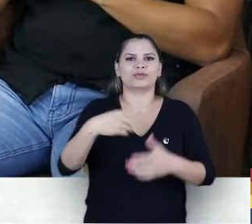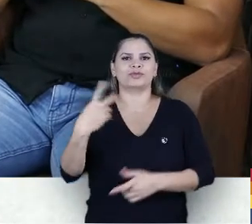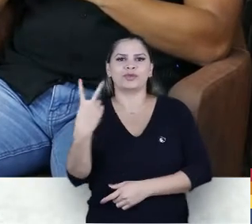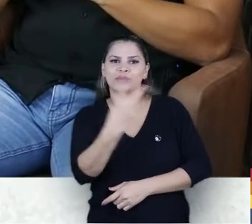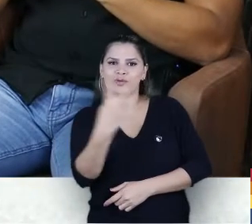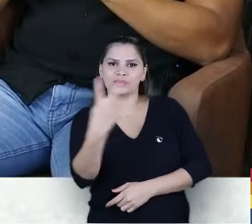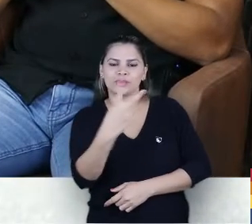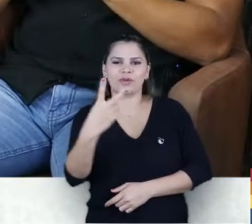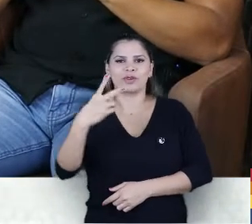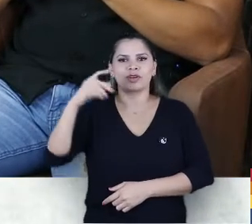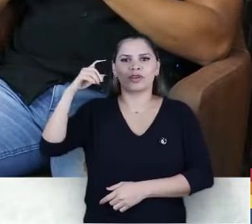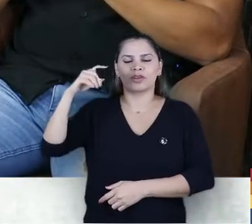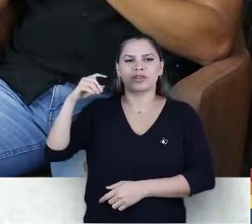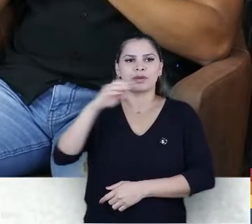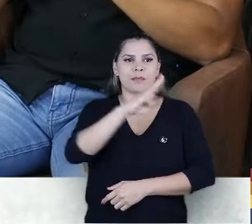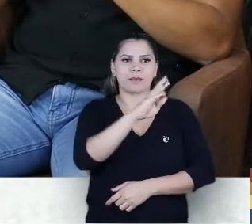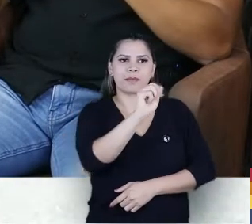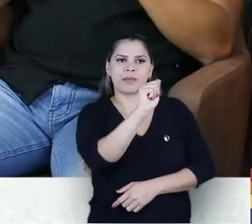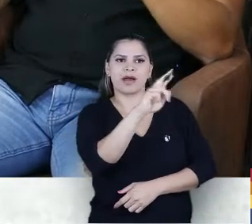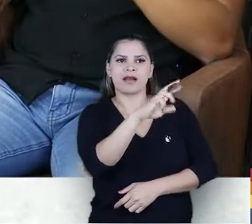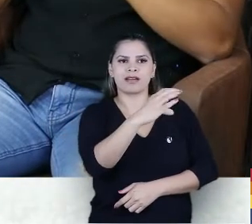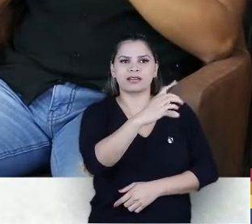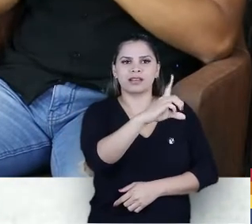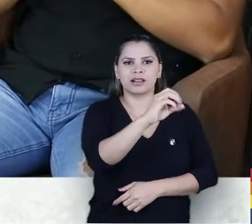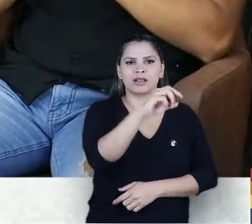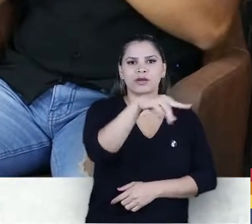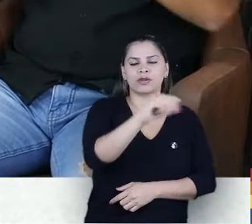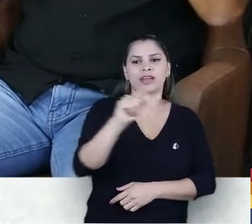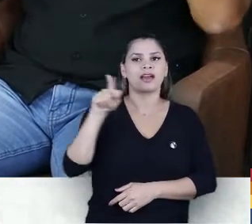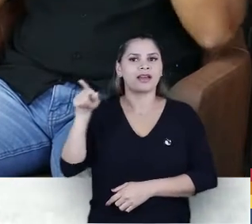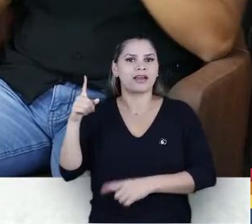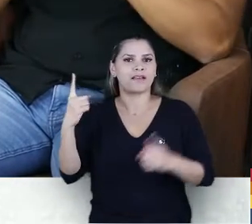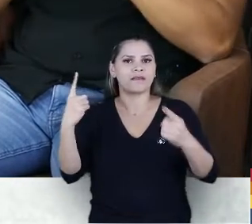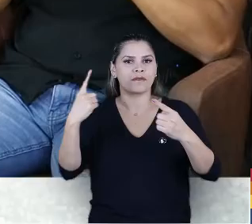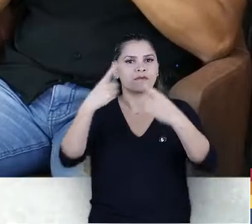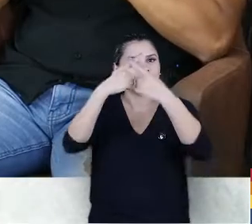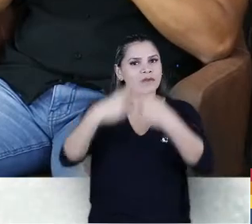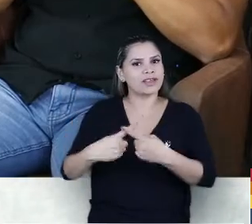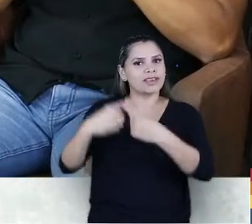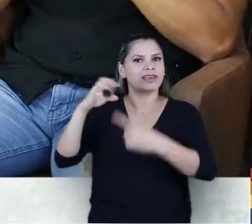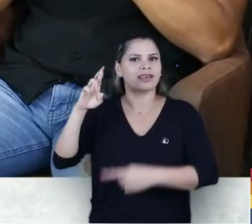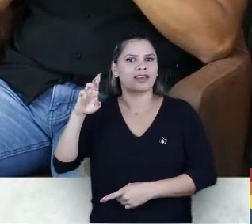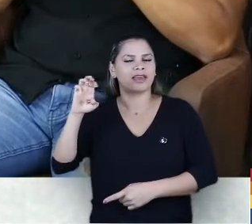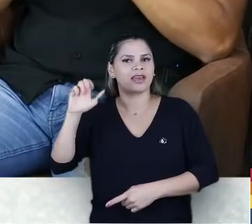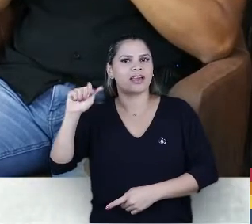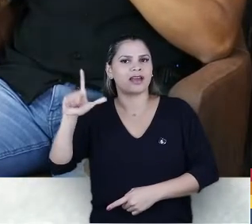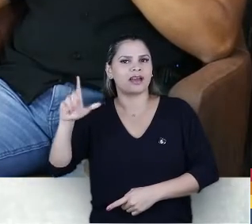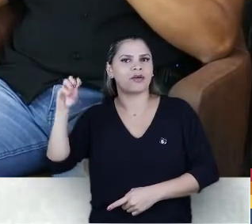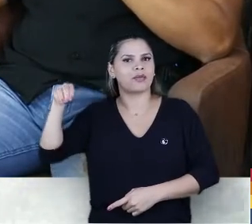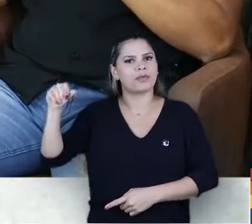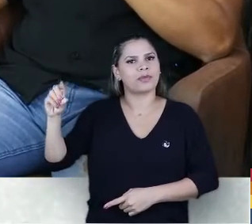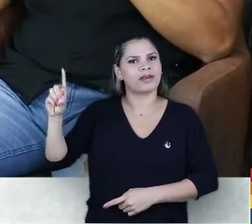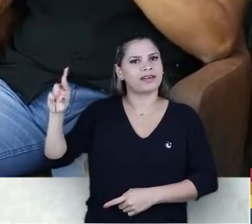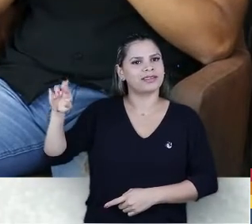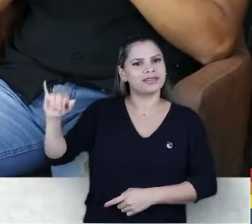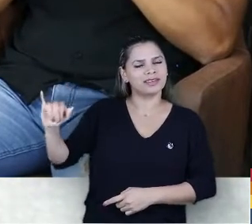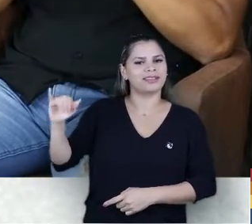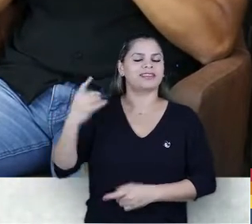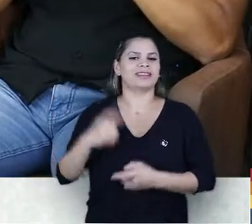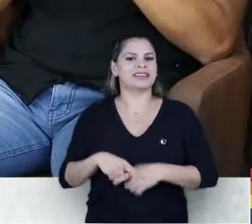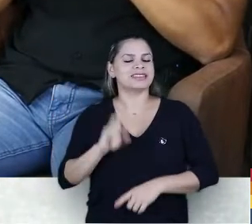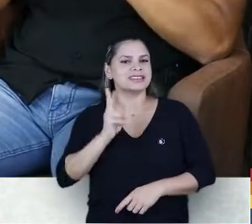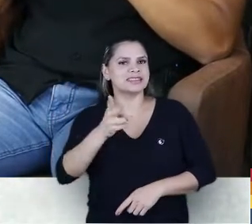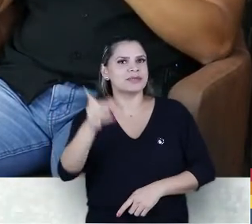para a sala de aula falando sobre, sei lá, o clássico espanhol Barcelona e Real Madrid. Eu posso chamar o professor